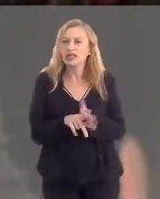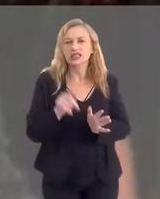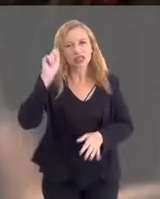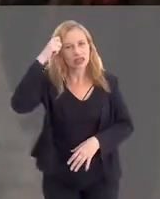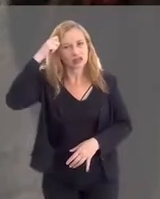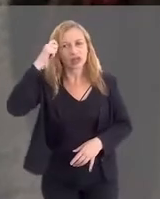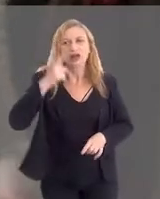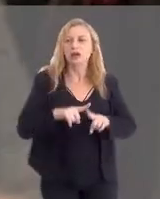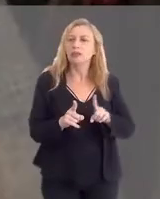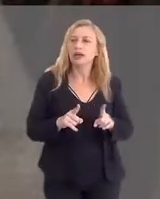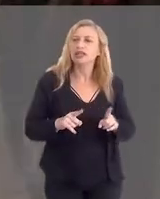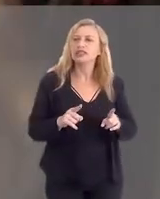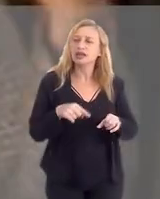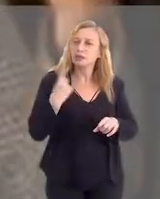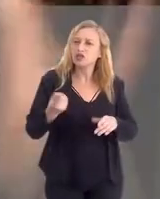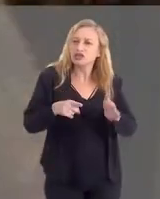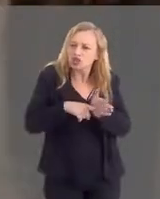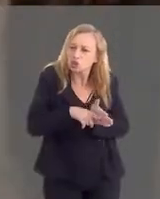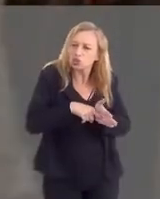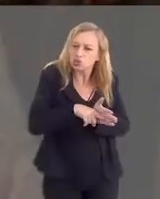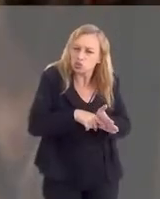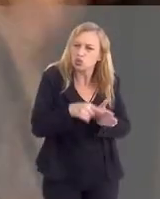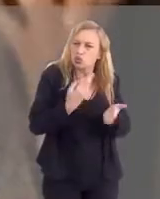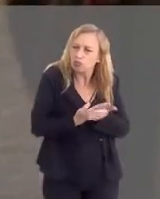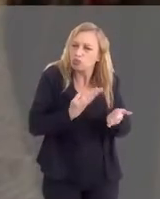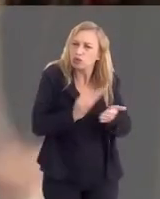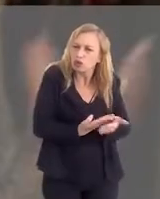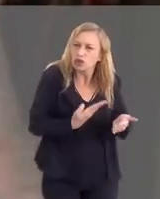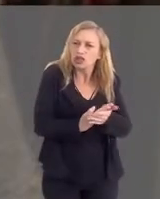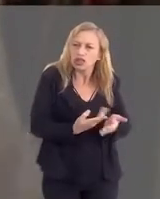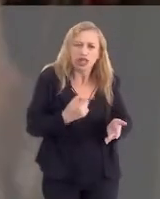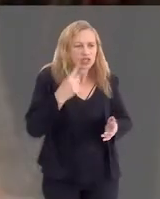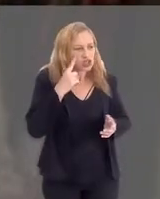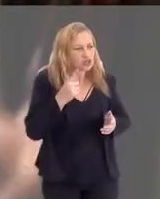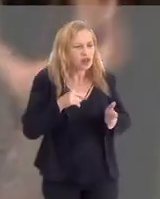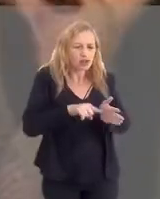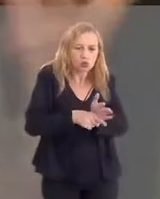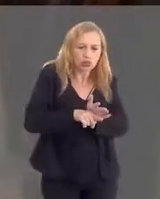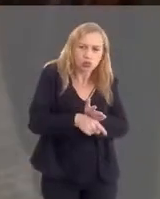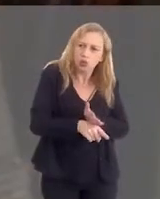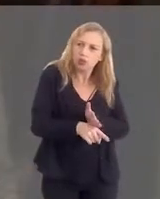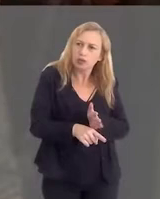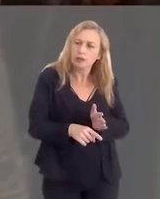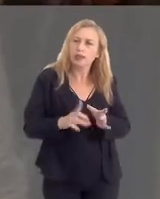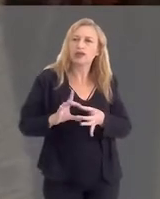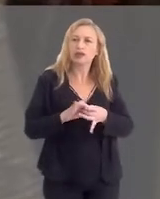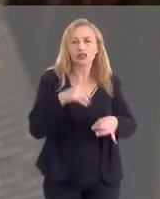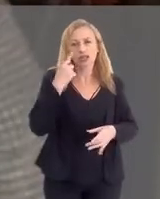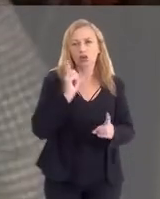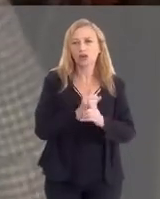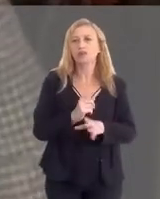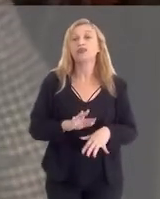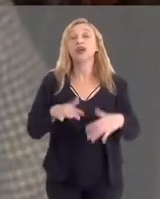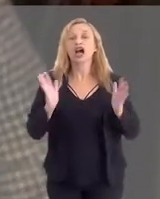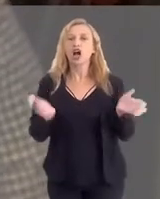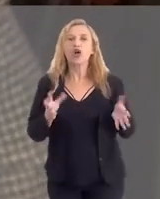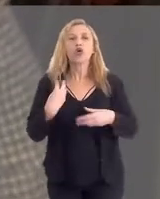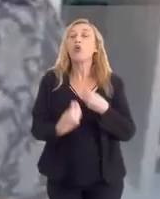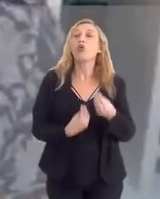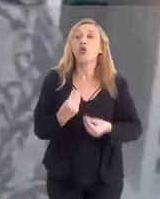ancestralidade preta, mas à medida em que a gente vai fuçando, que a gente vai olhando, a gente vai buscando as conexões entre